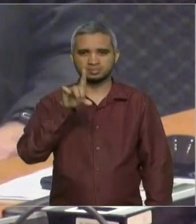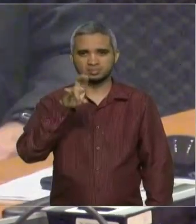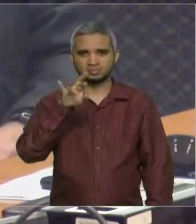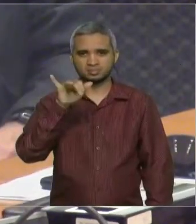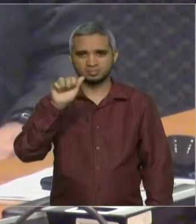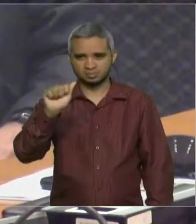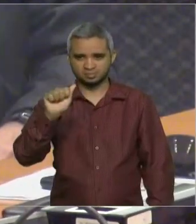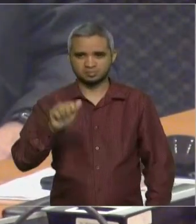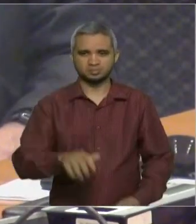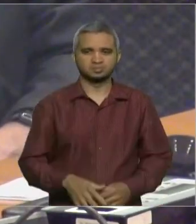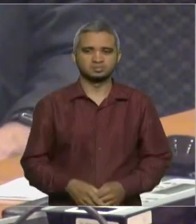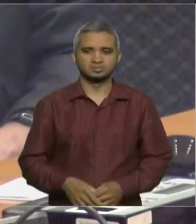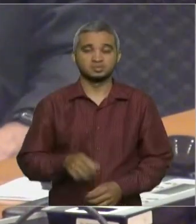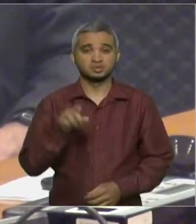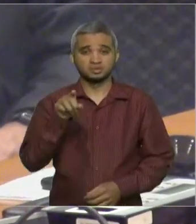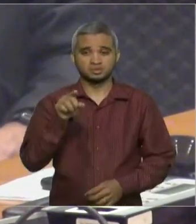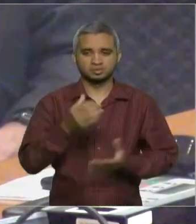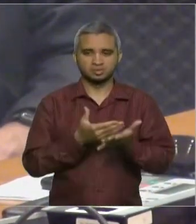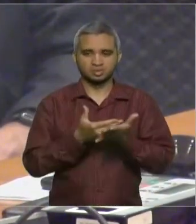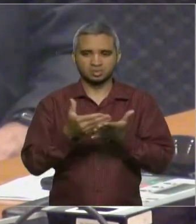quando a senhora começou a falar